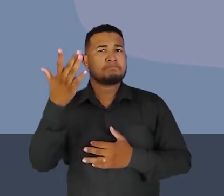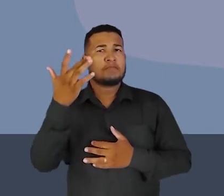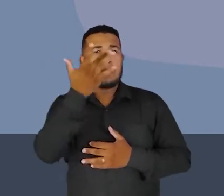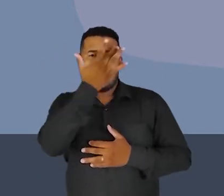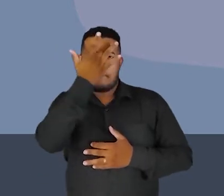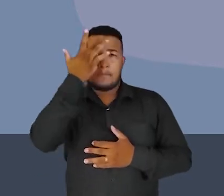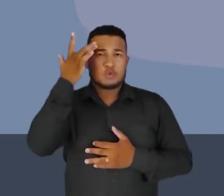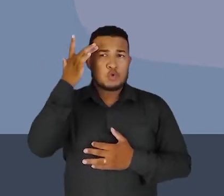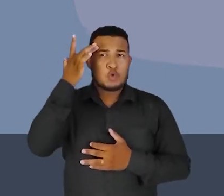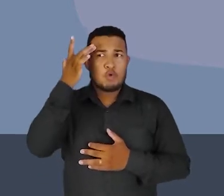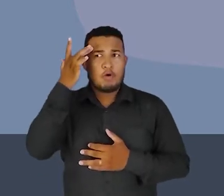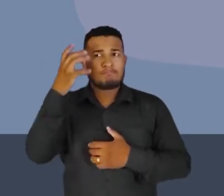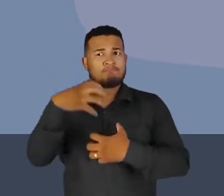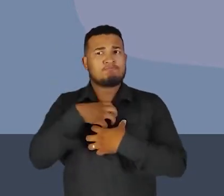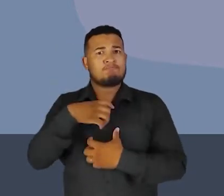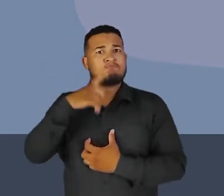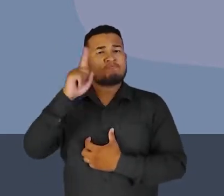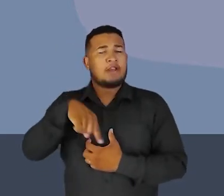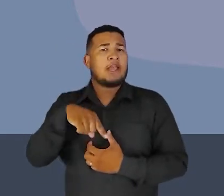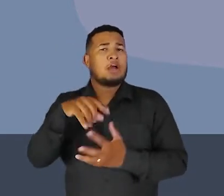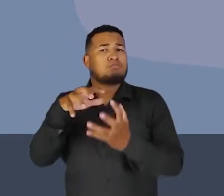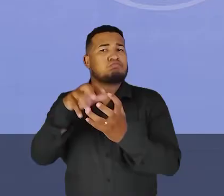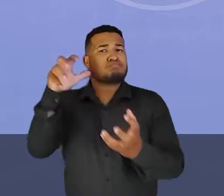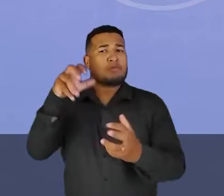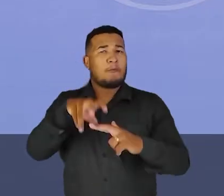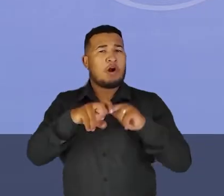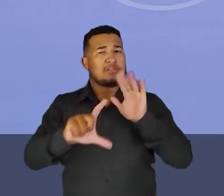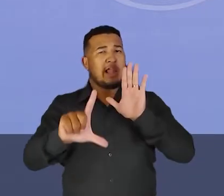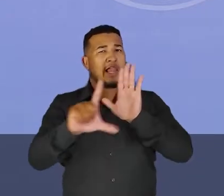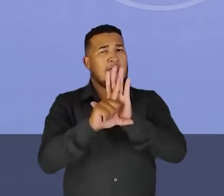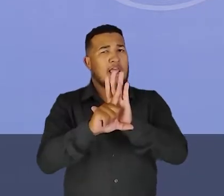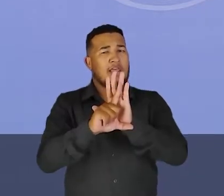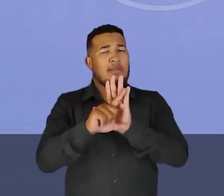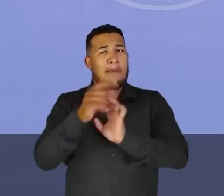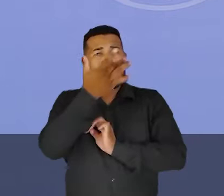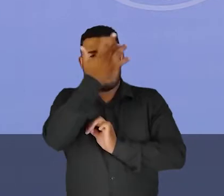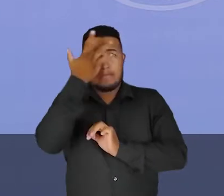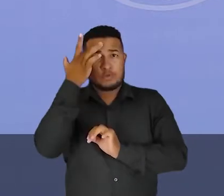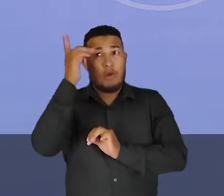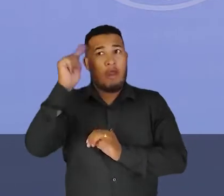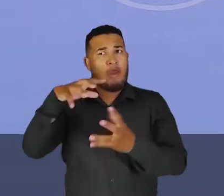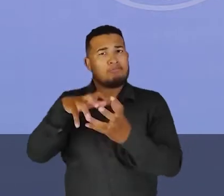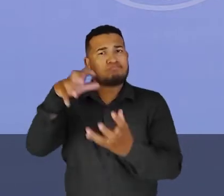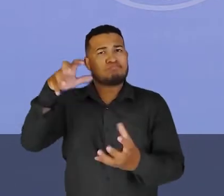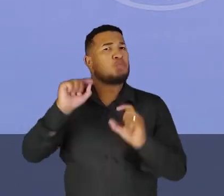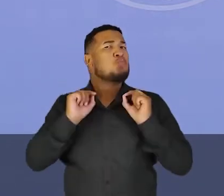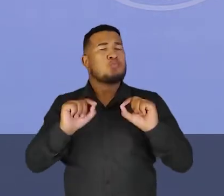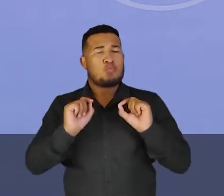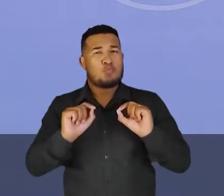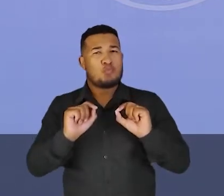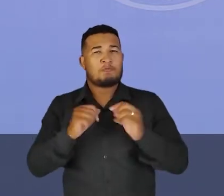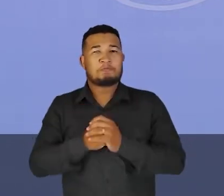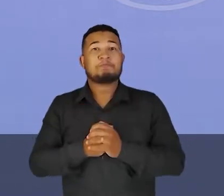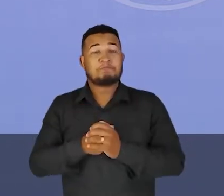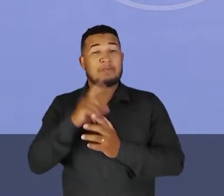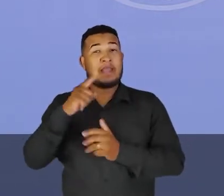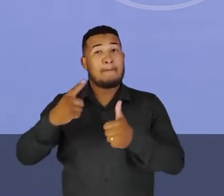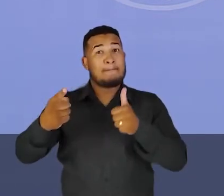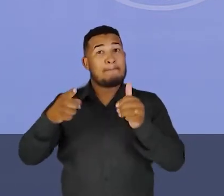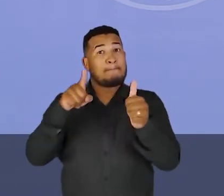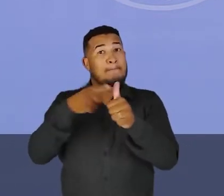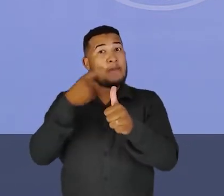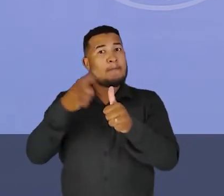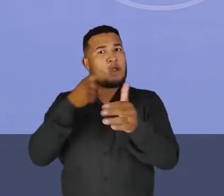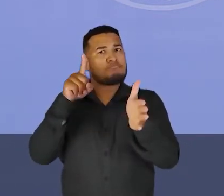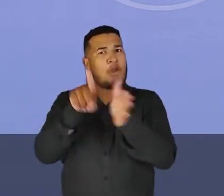pessoa é considerada idosa pela lei? Então, é a primeira pergunta da qual nós vamos refletir.